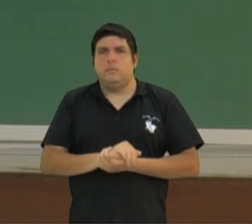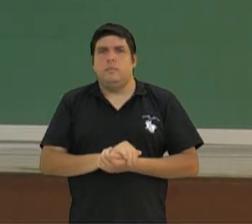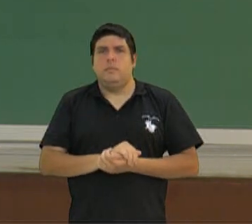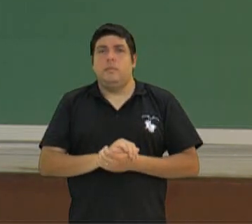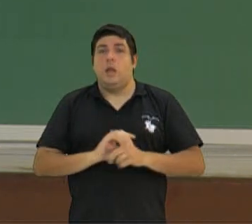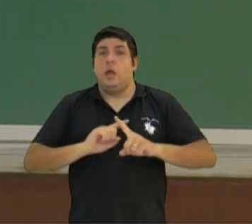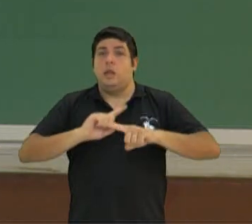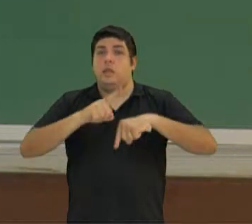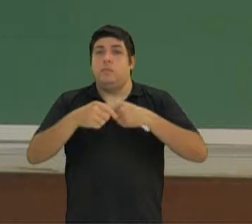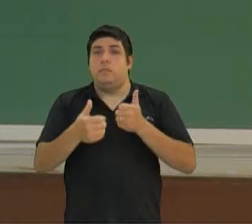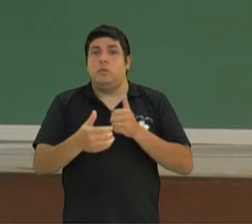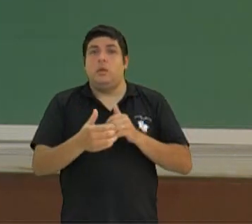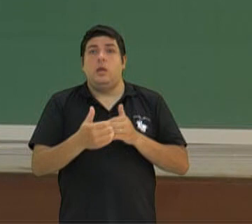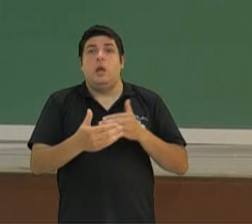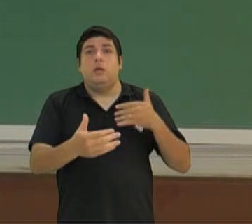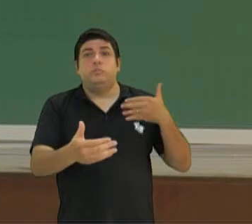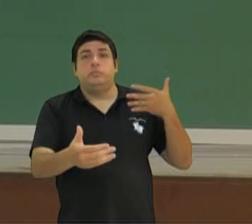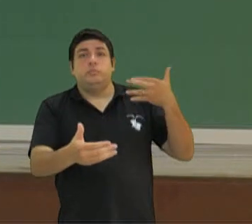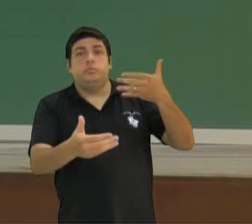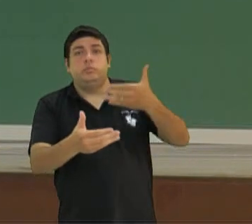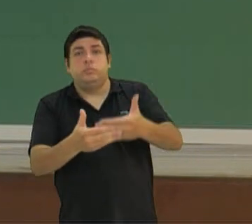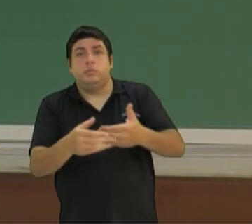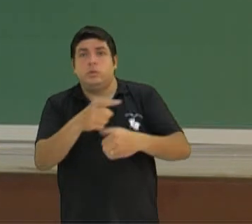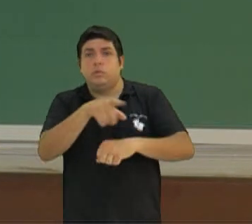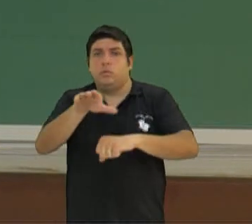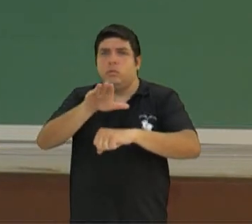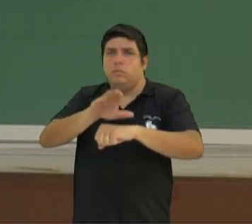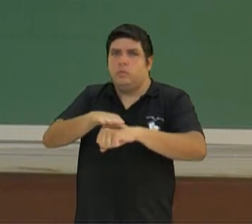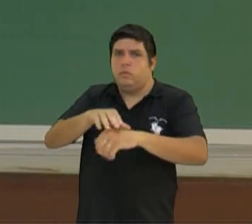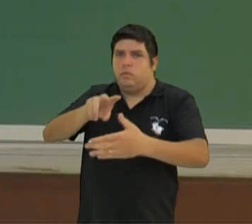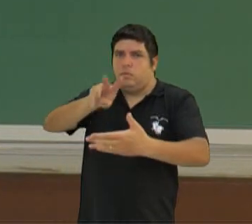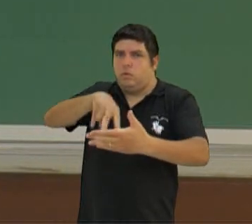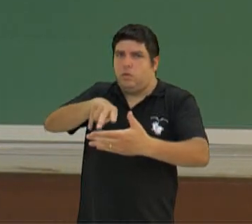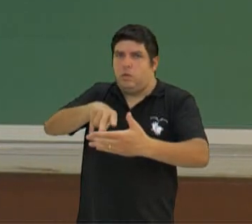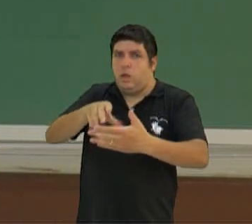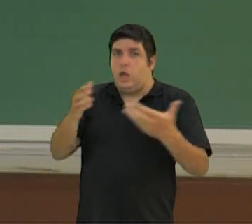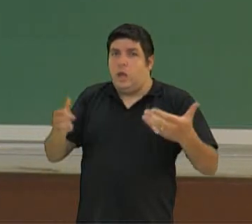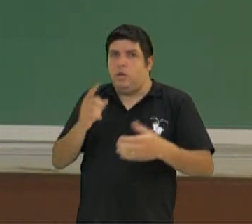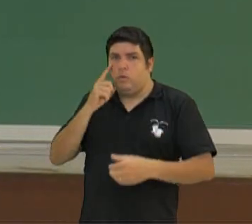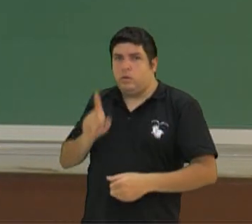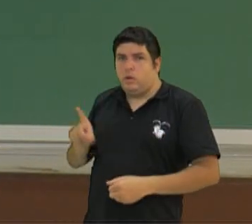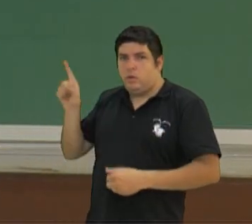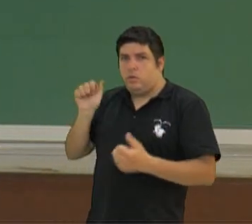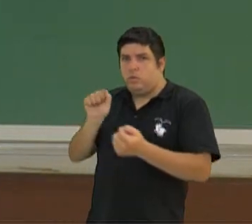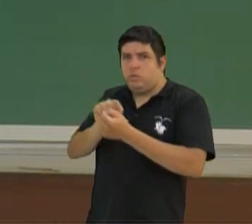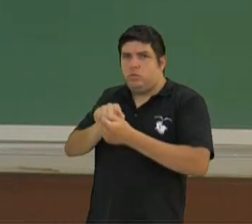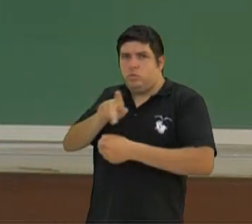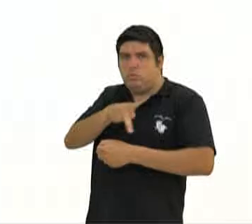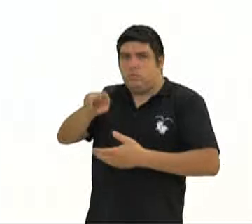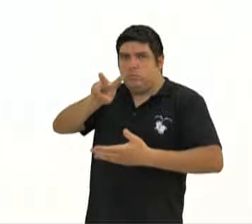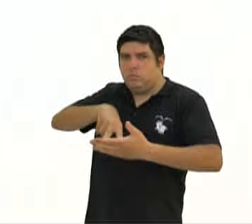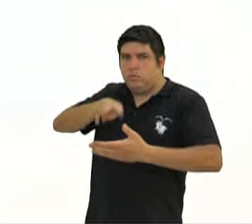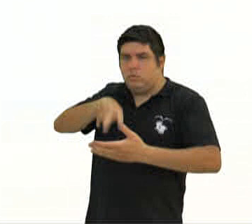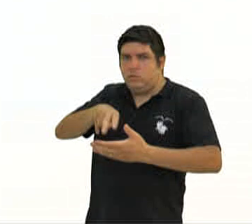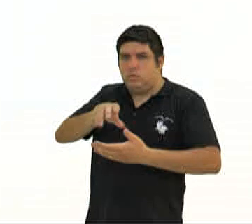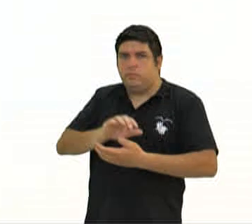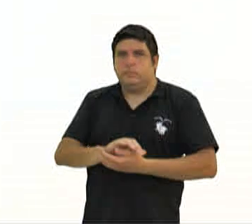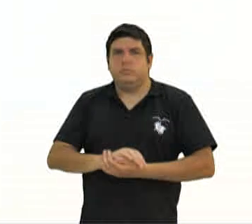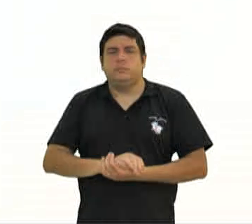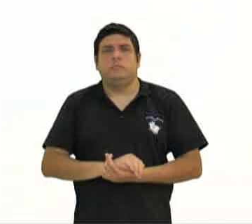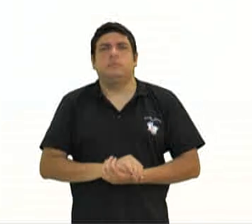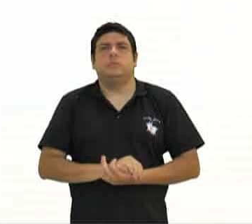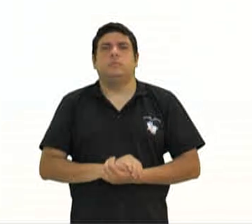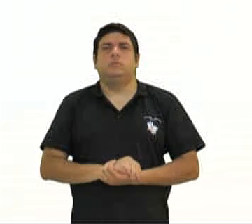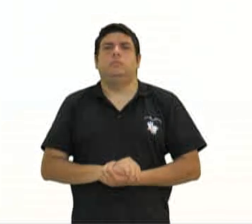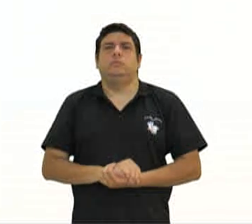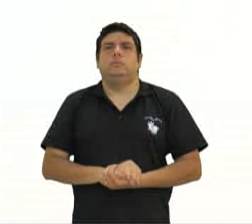aula, que vai ter um outro texto para vocês lerem sozinhos, tá ok? Esse daqui será comigo. Bora lá. Valentine's Day